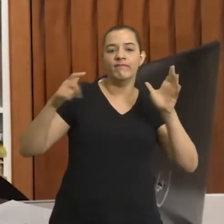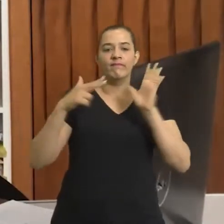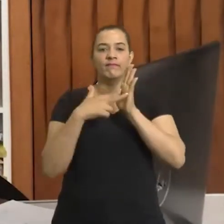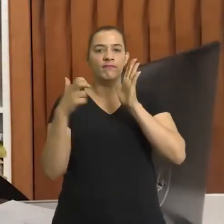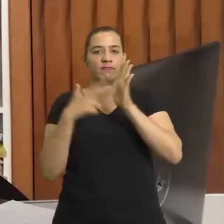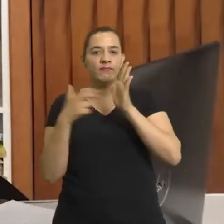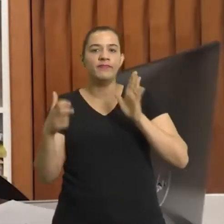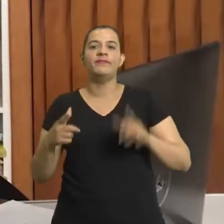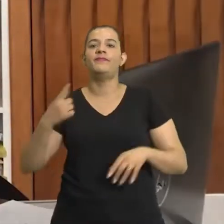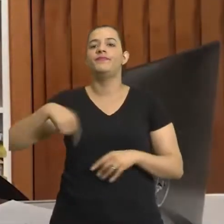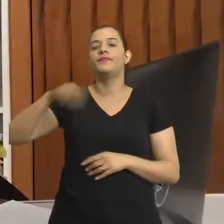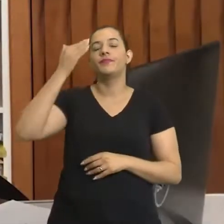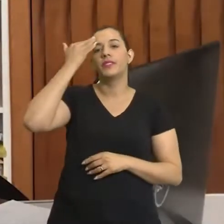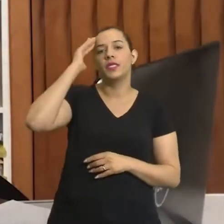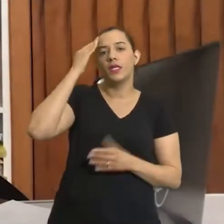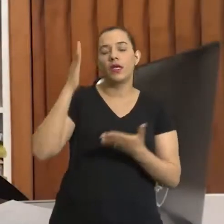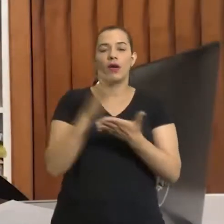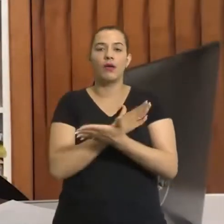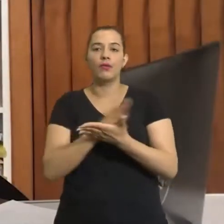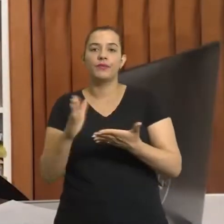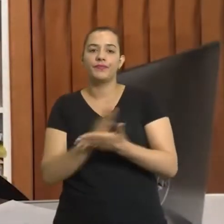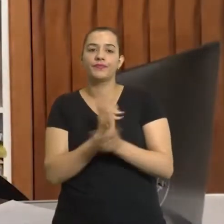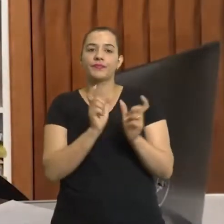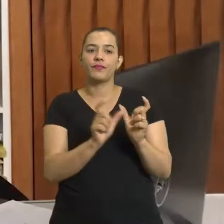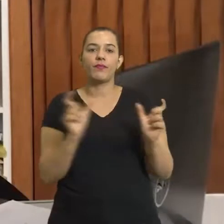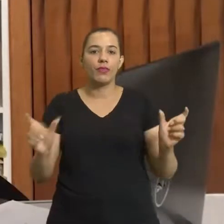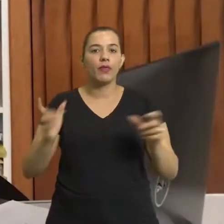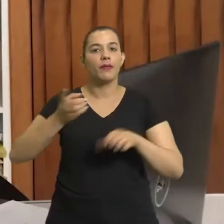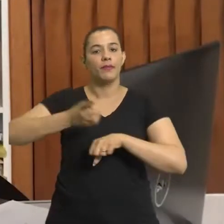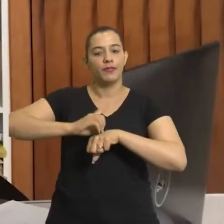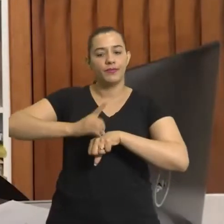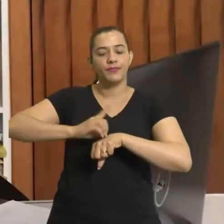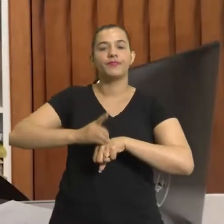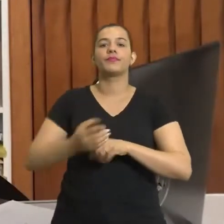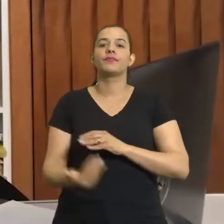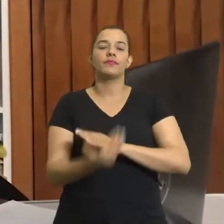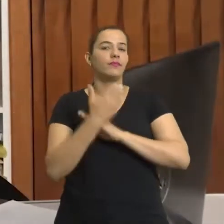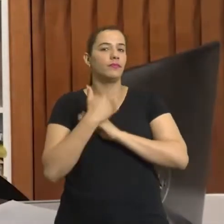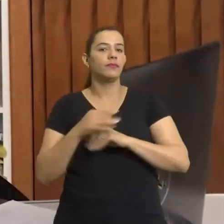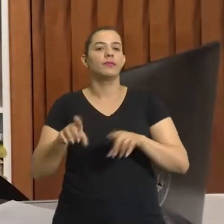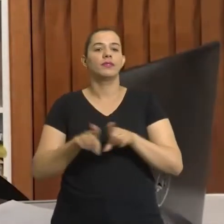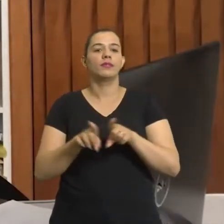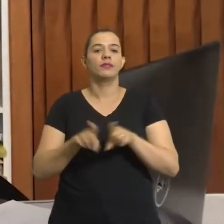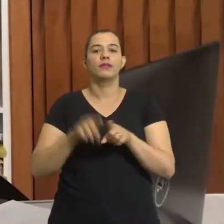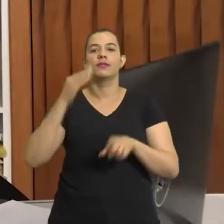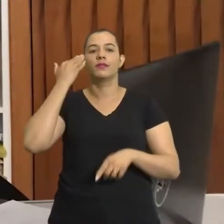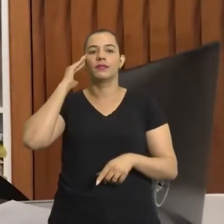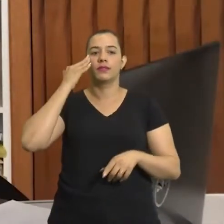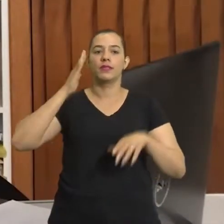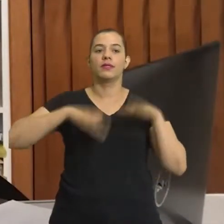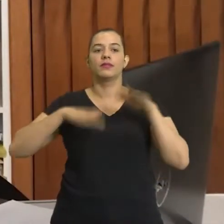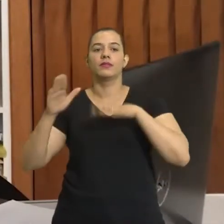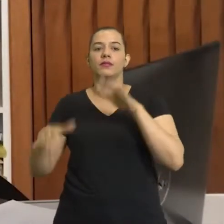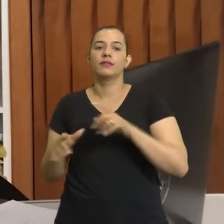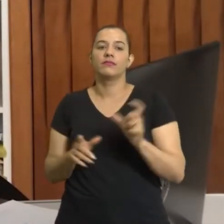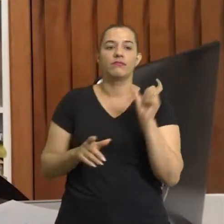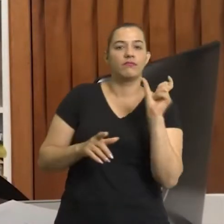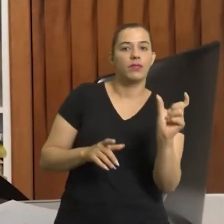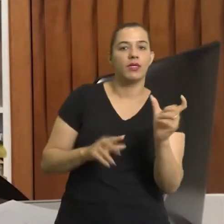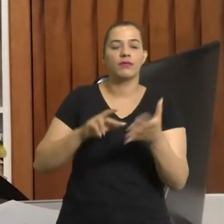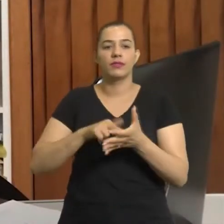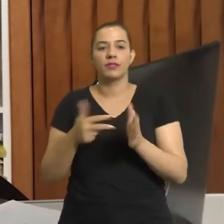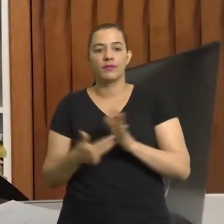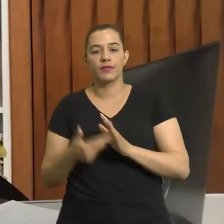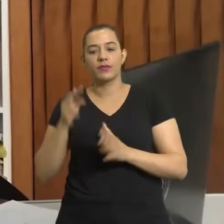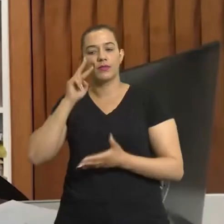né, compreender algumas palavras. E aí os dicionários, né, ajudam muito a gente muitas vezes a gente não conhece o significado de algumas